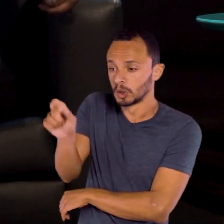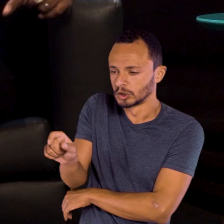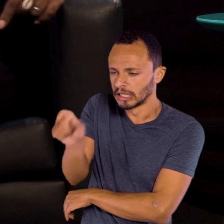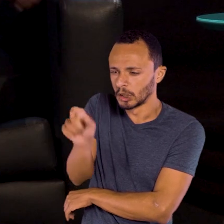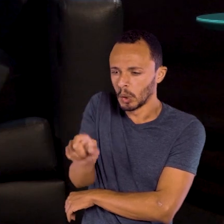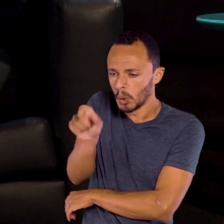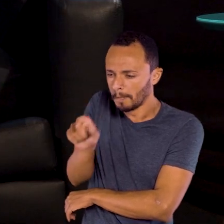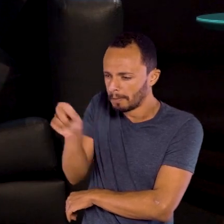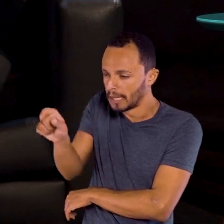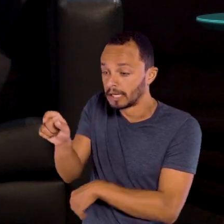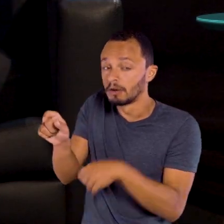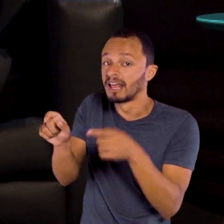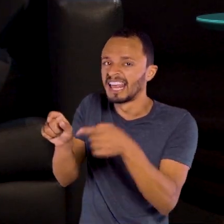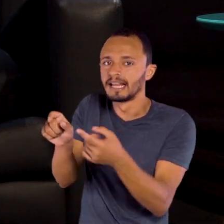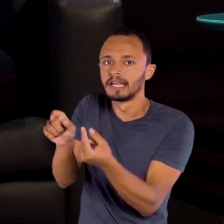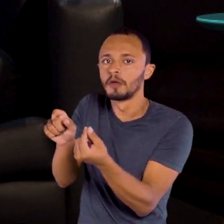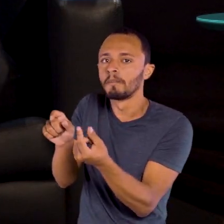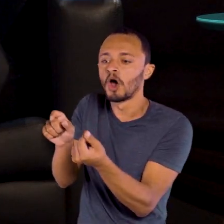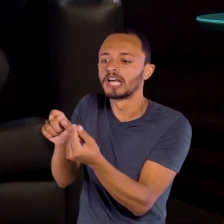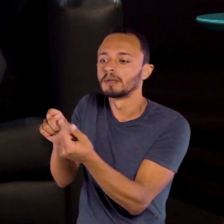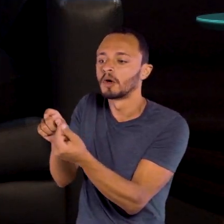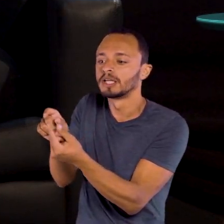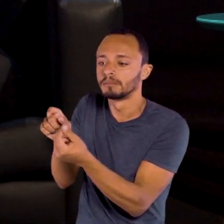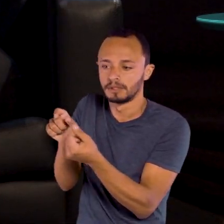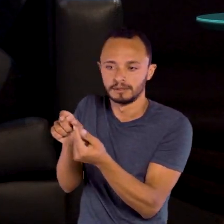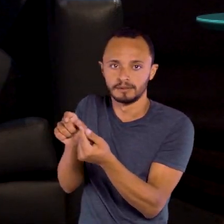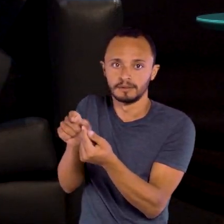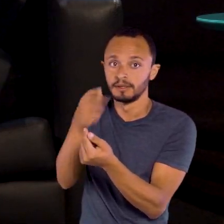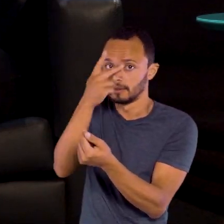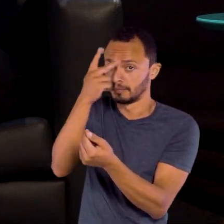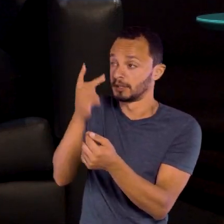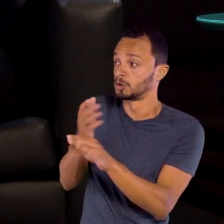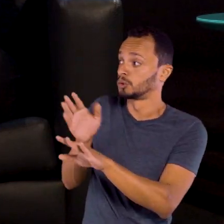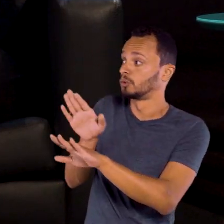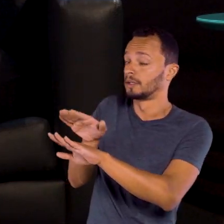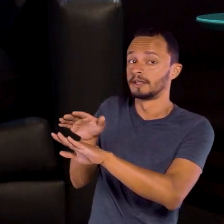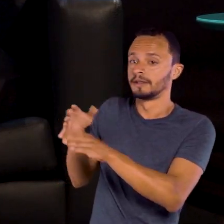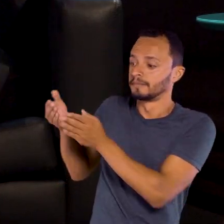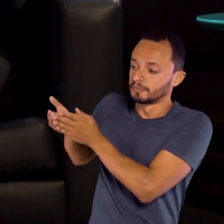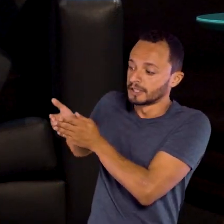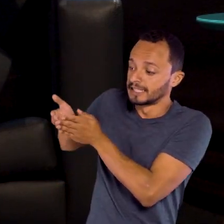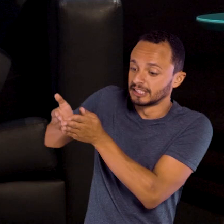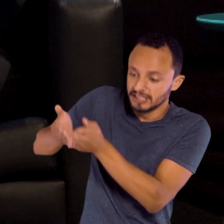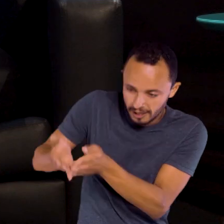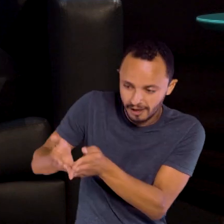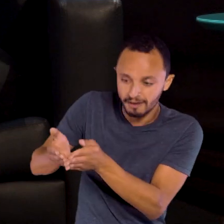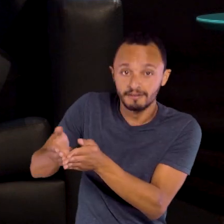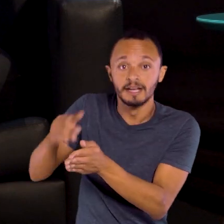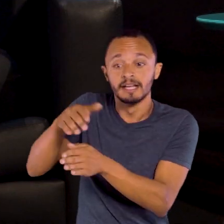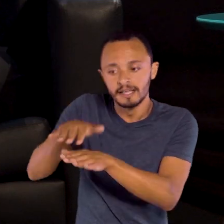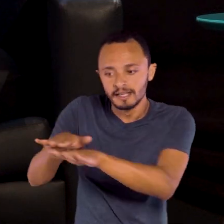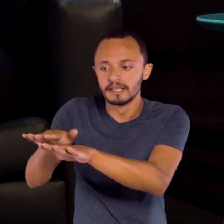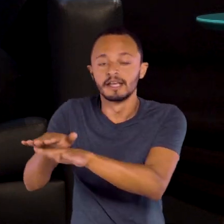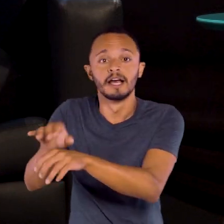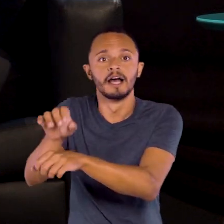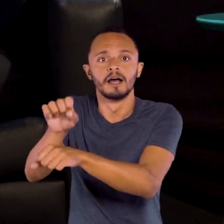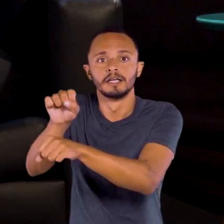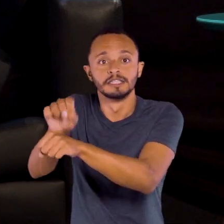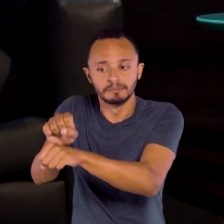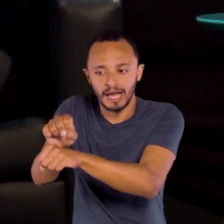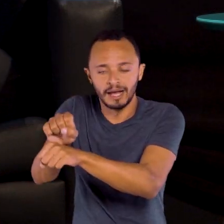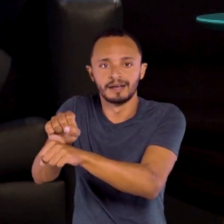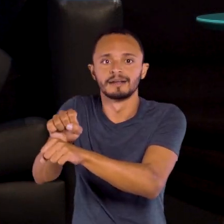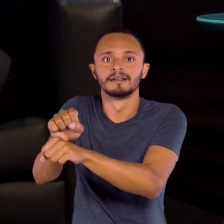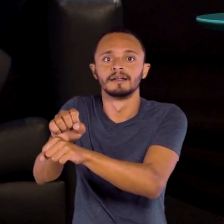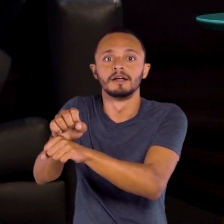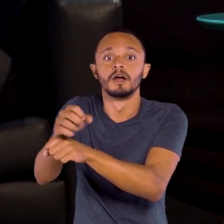ali, quem ia para uma quarentena, as pessoas que estavam doentes iam